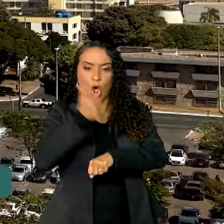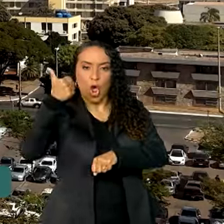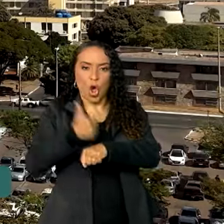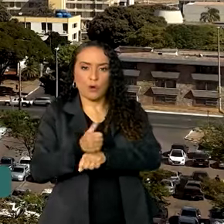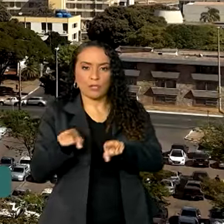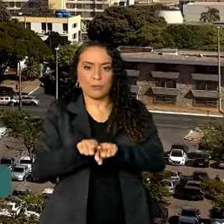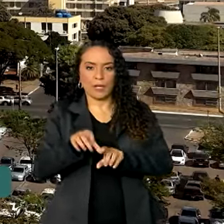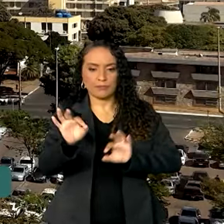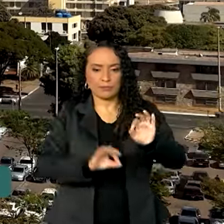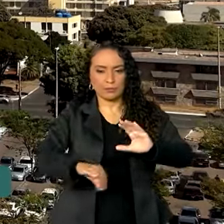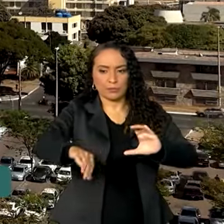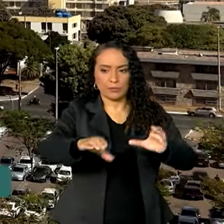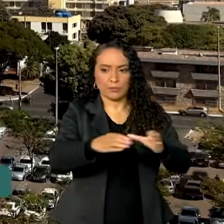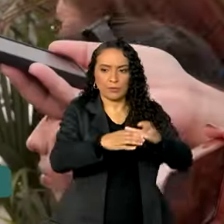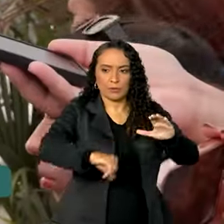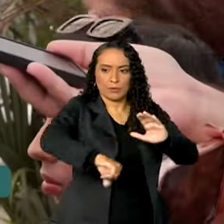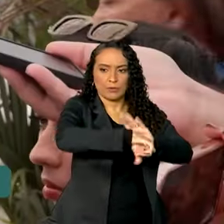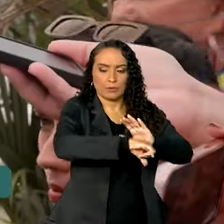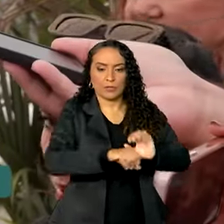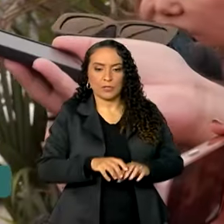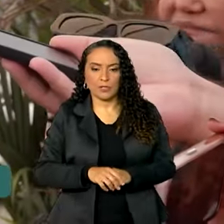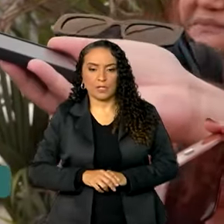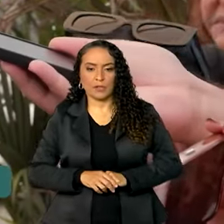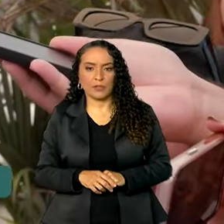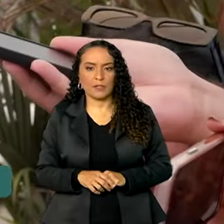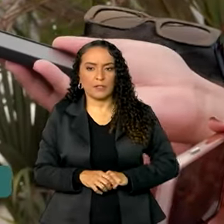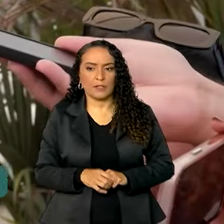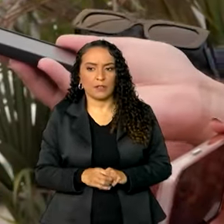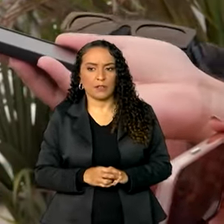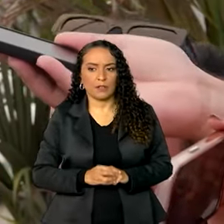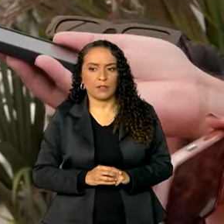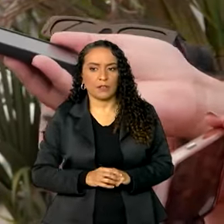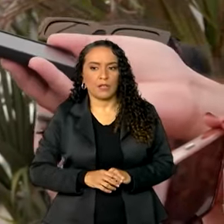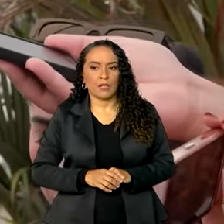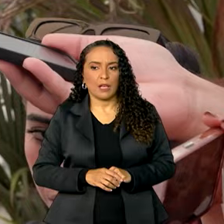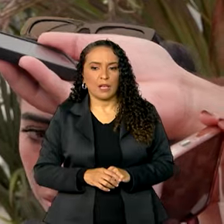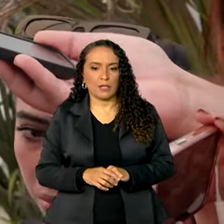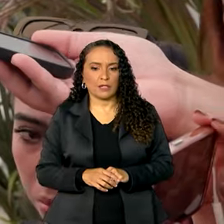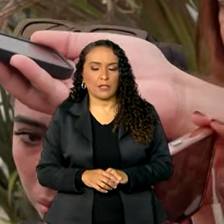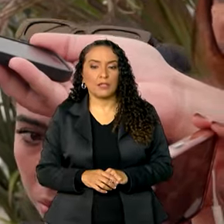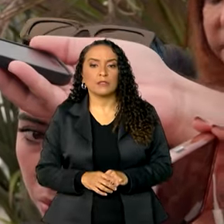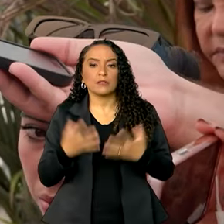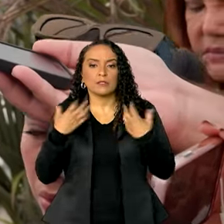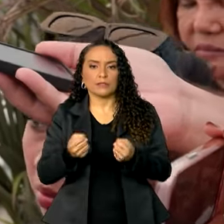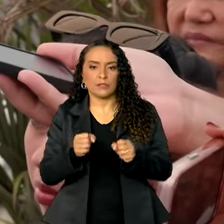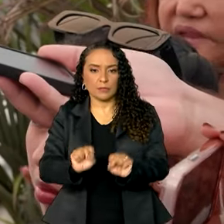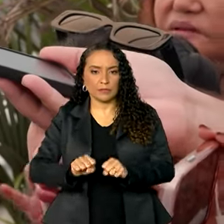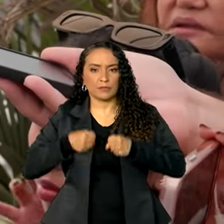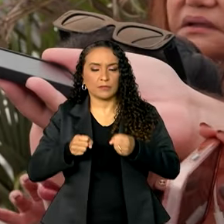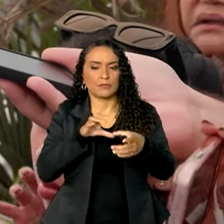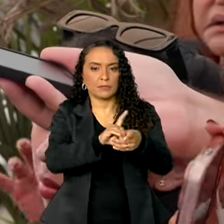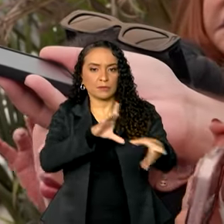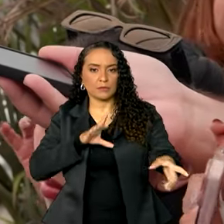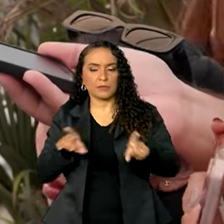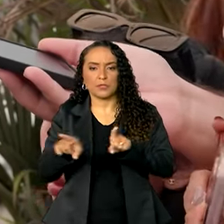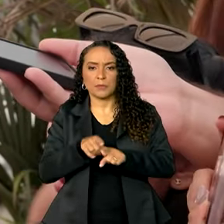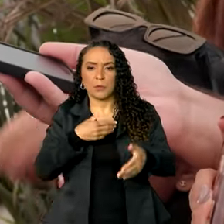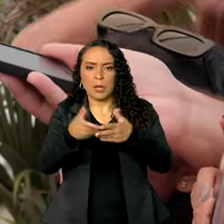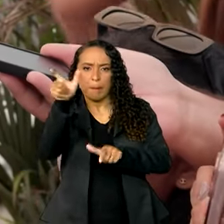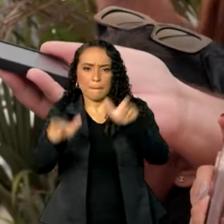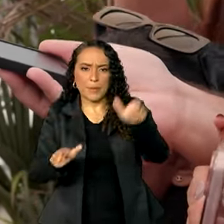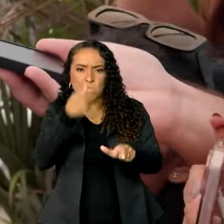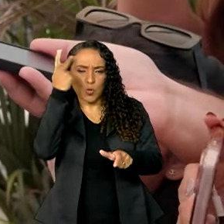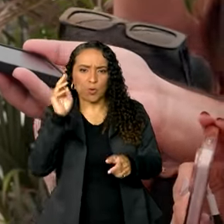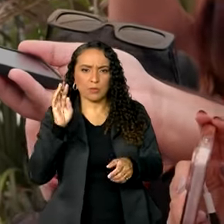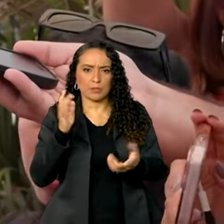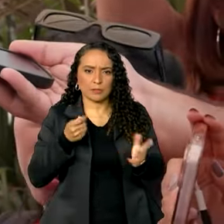e organização criminosa. Vamos defender a nossa democracia e o Estado Democrático de Direito. Quem quer que atente contra a